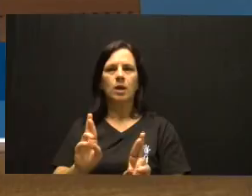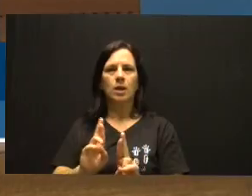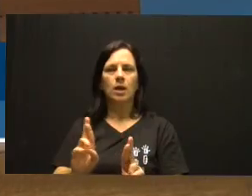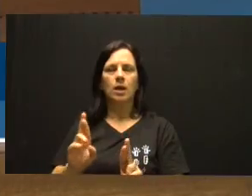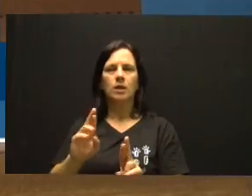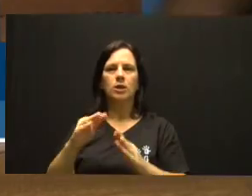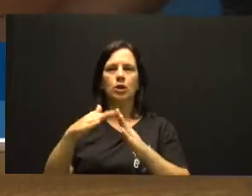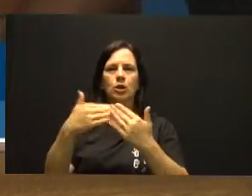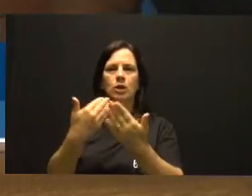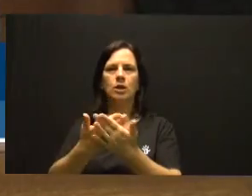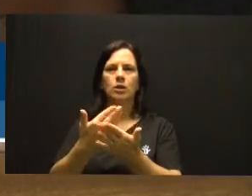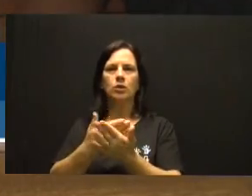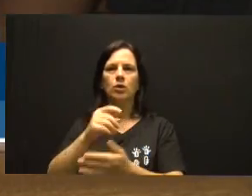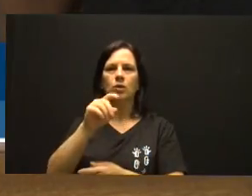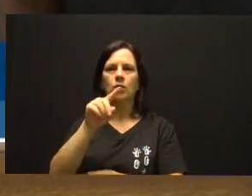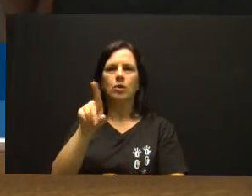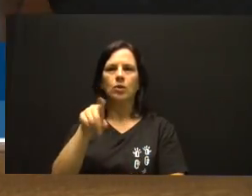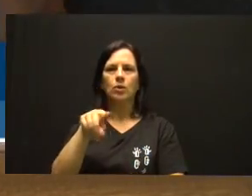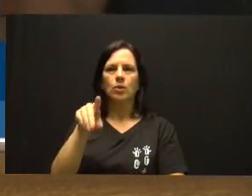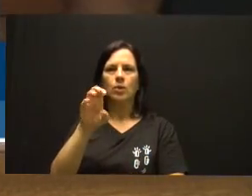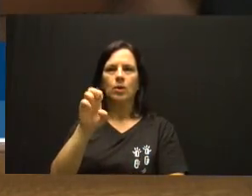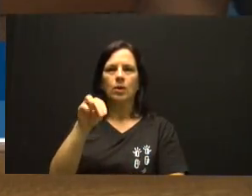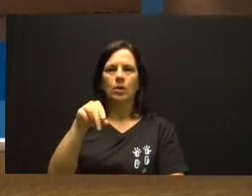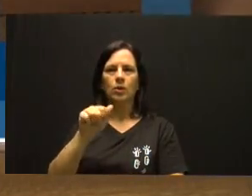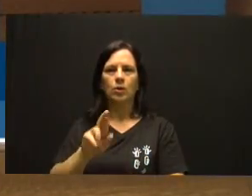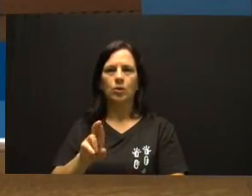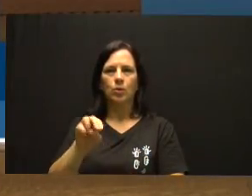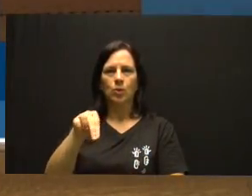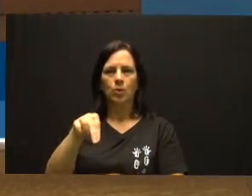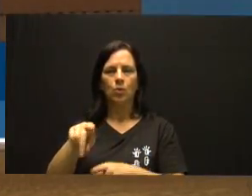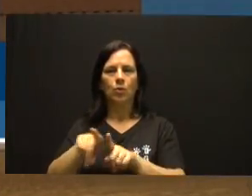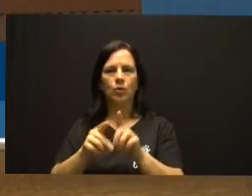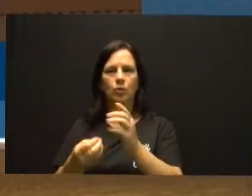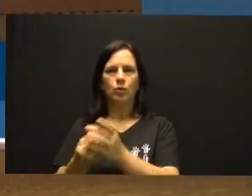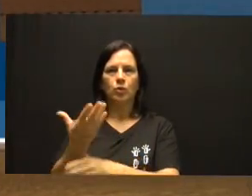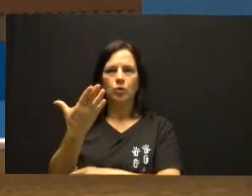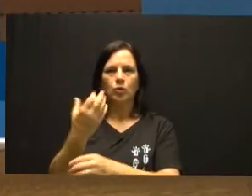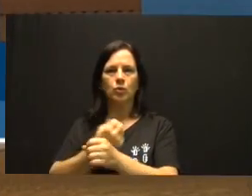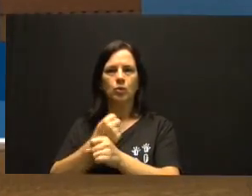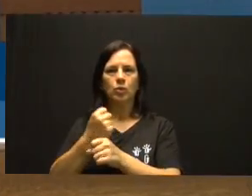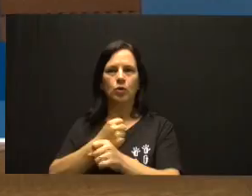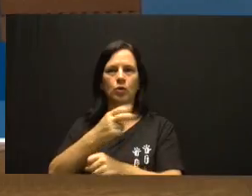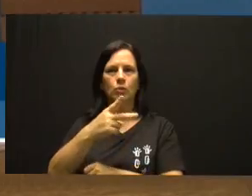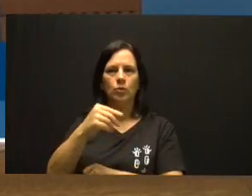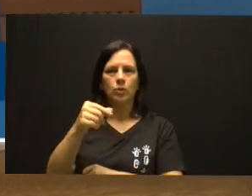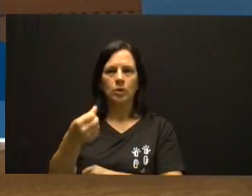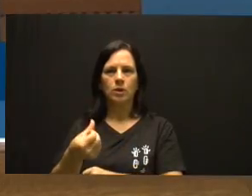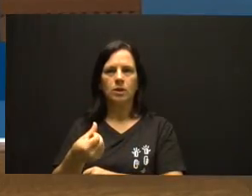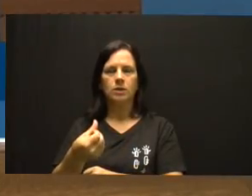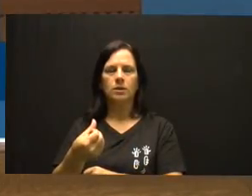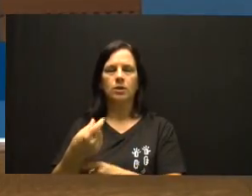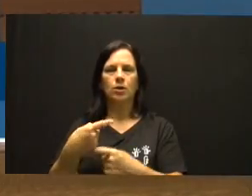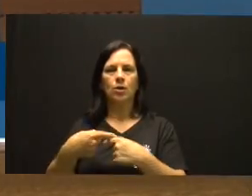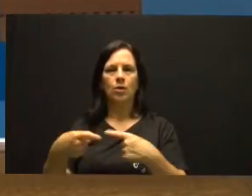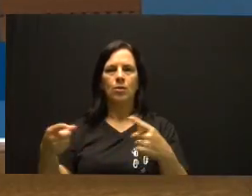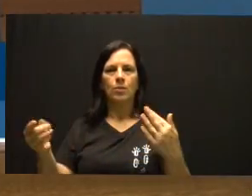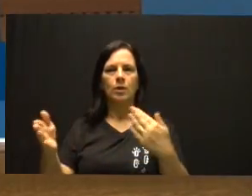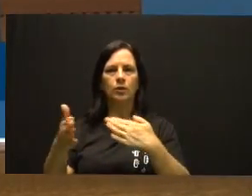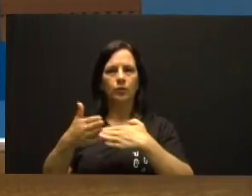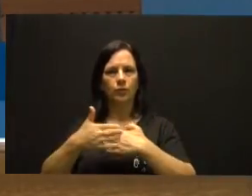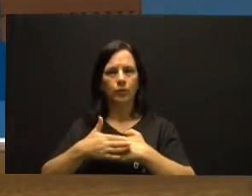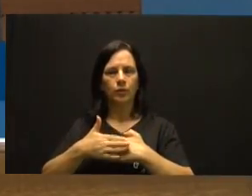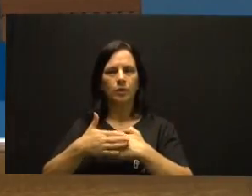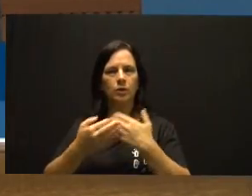Zenon Clientes de Moura, que deveria ter sido inaugurada em 2016, mas foi fechada por conta